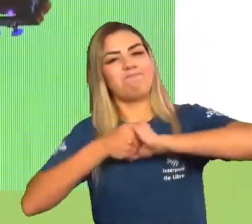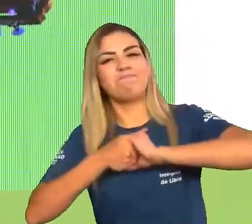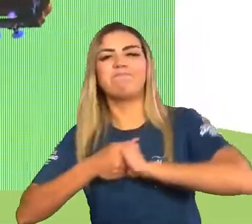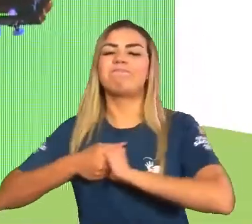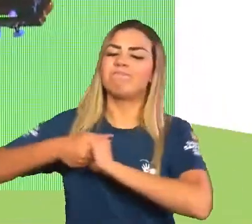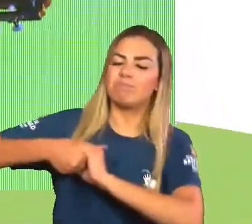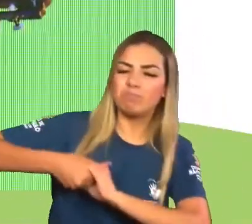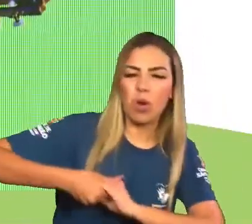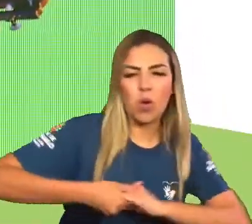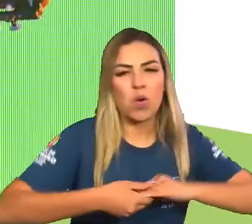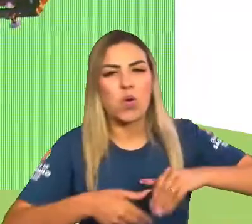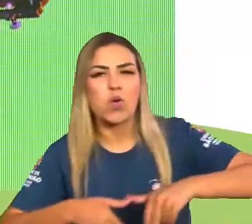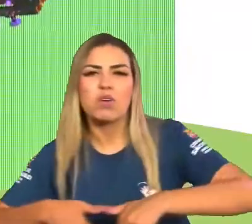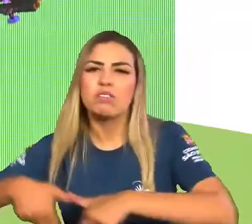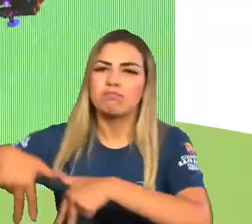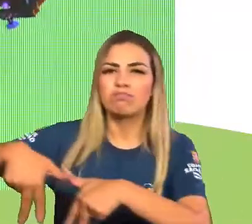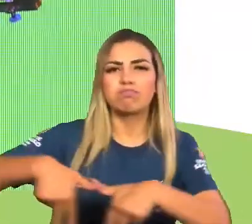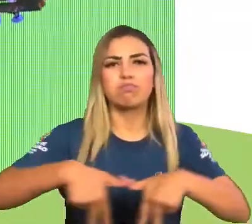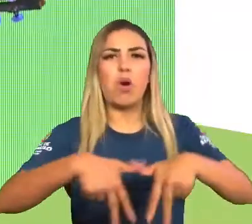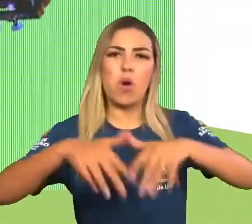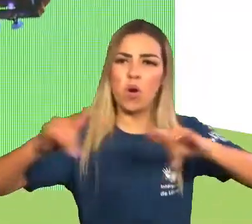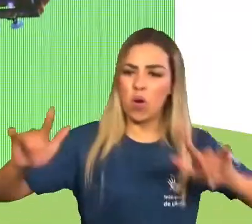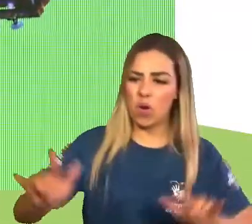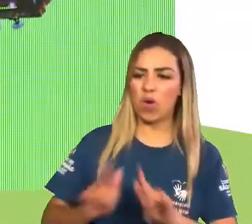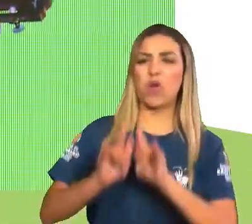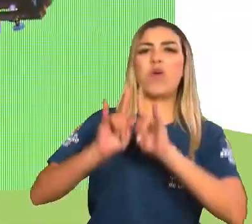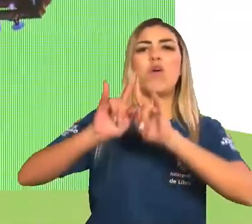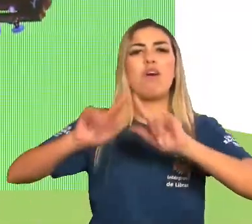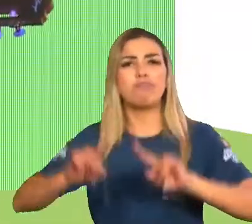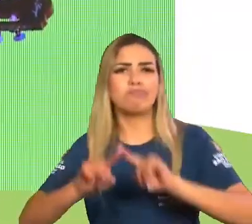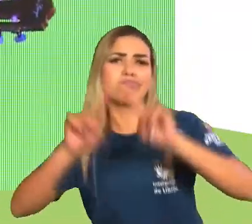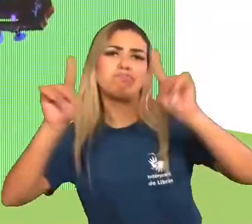amor. Dá-me teu amor.